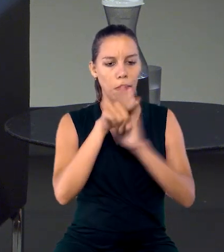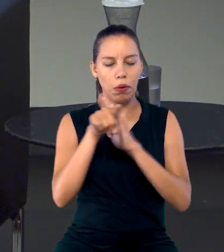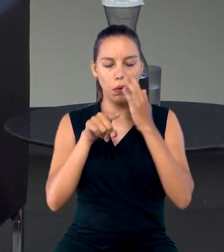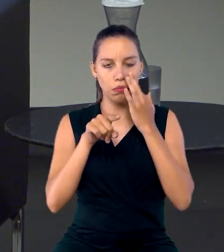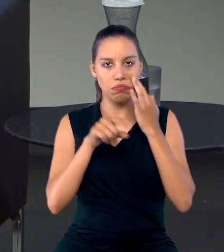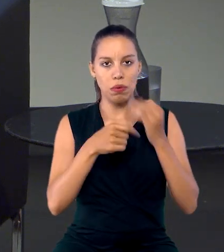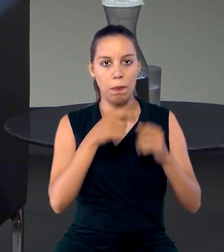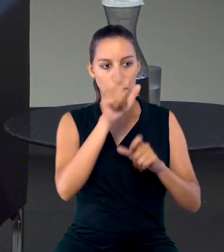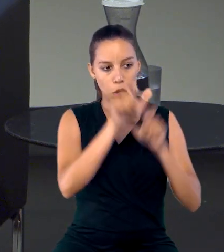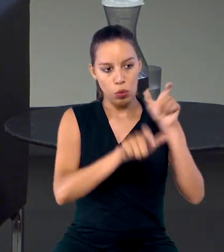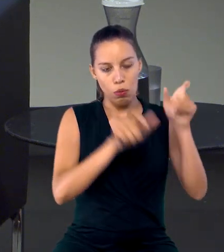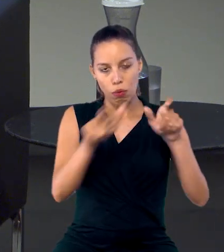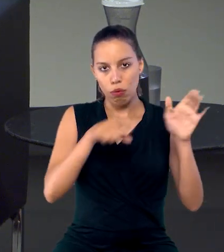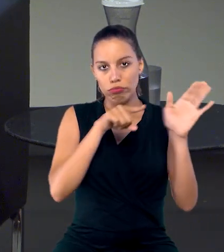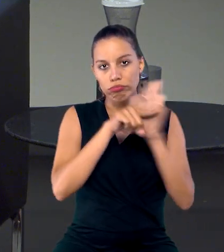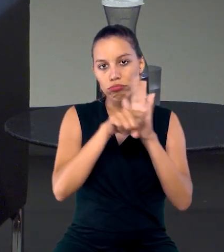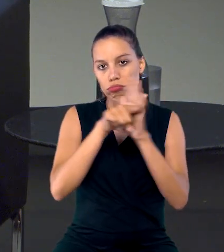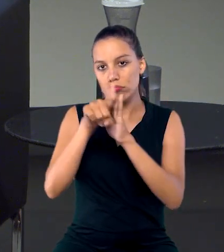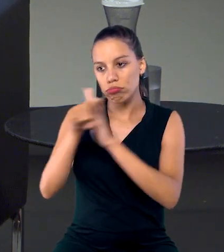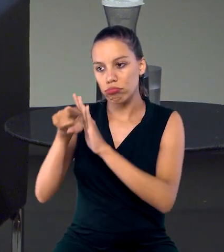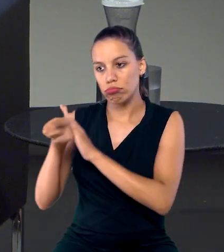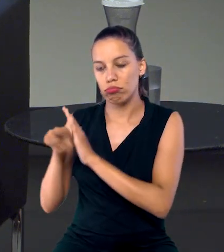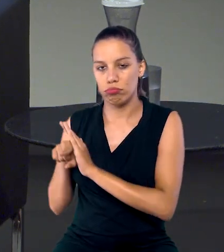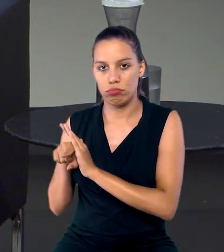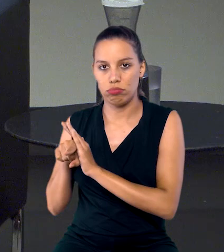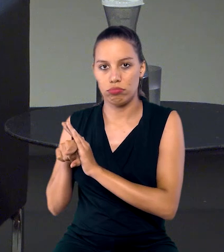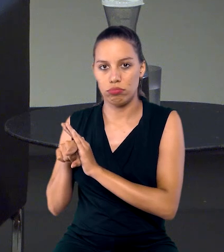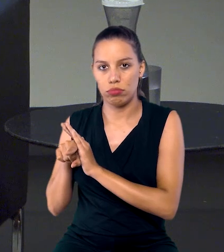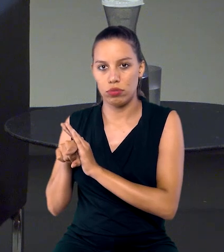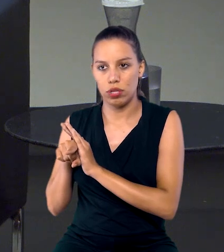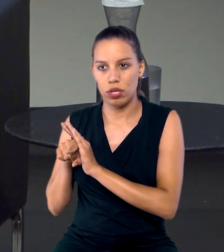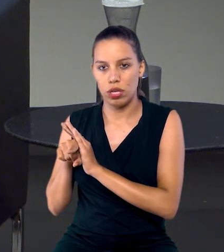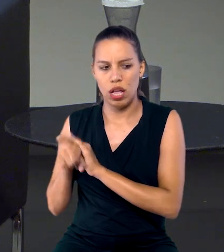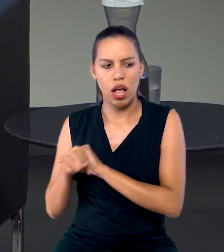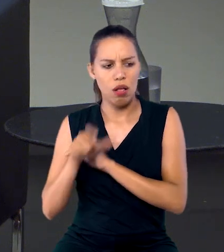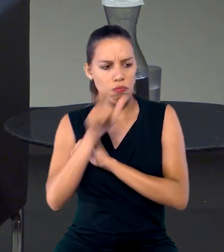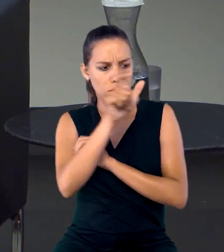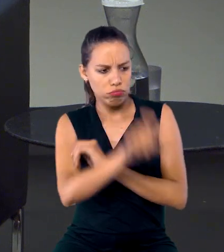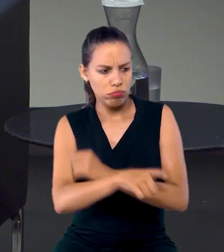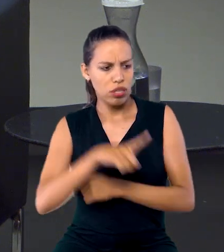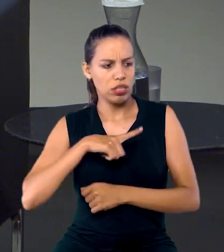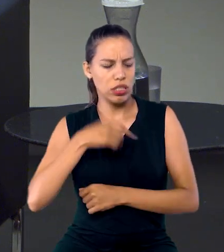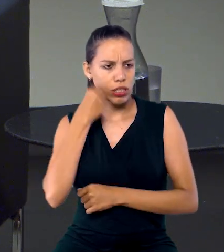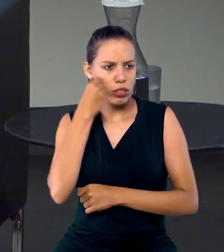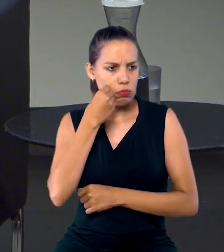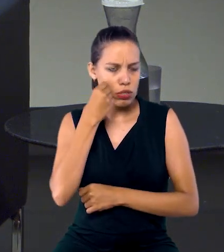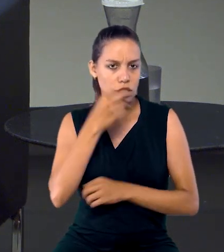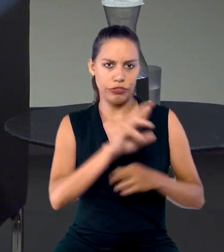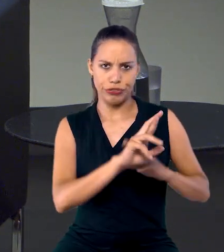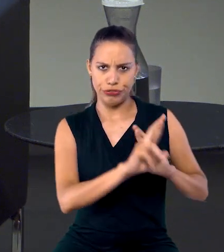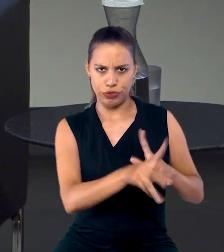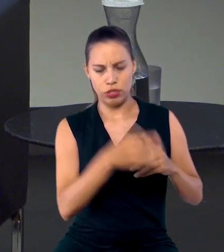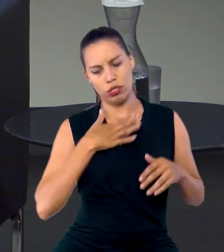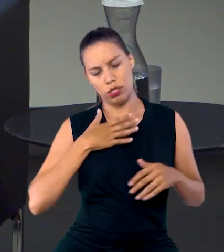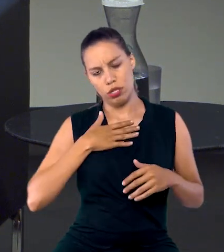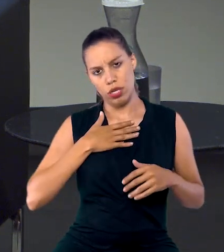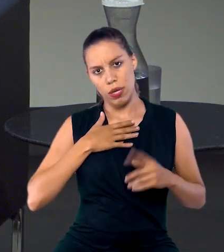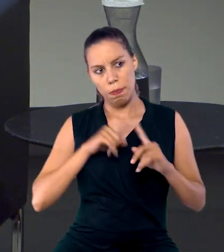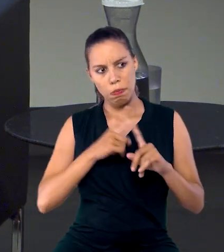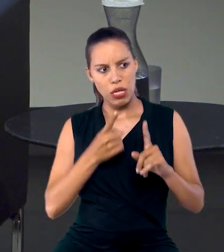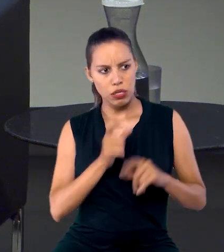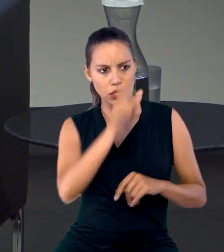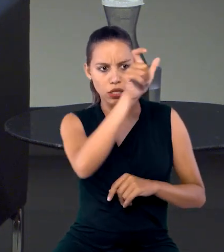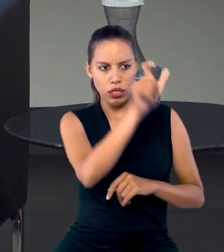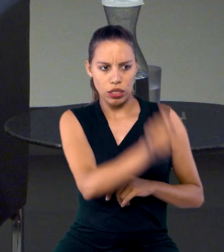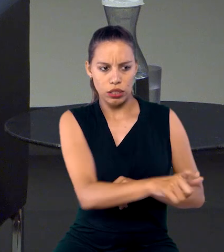humanas com experiências que eram muito diferentes, mas